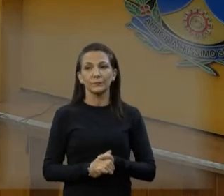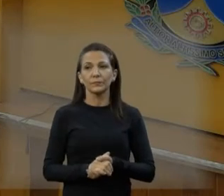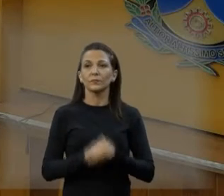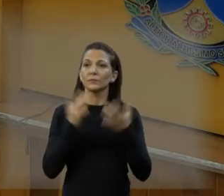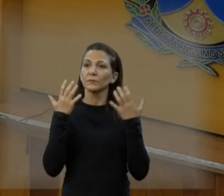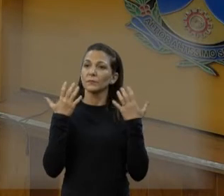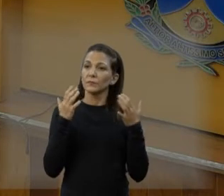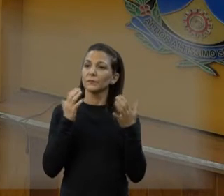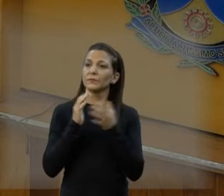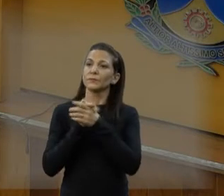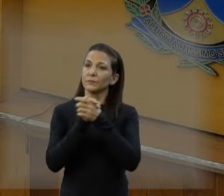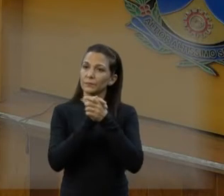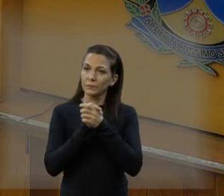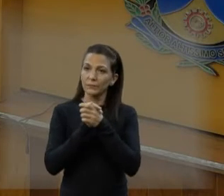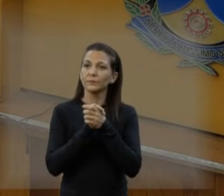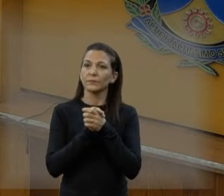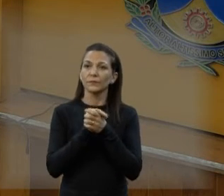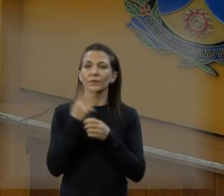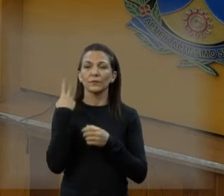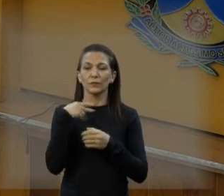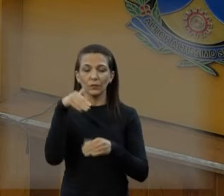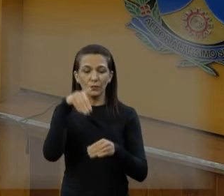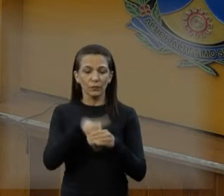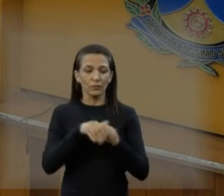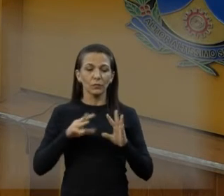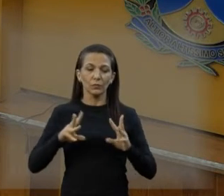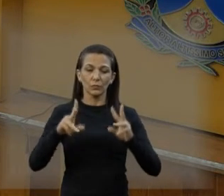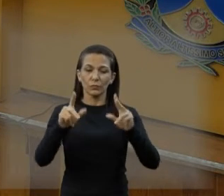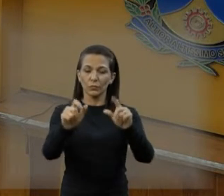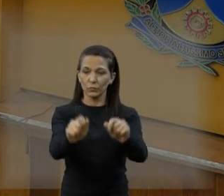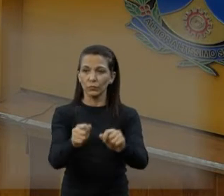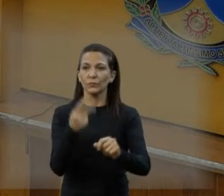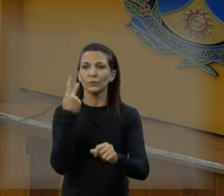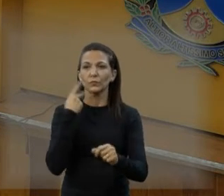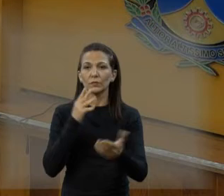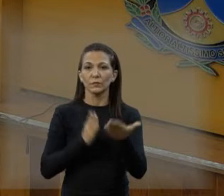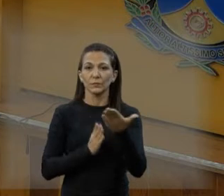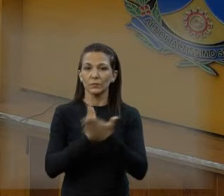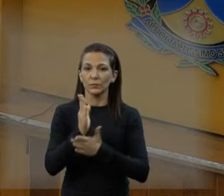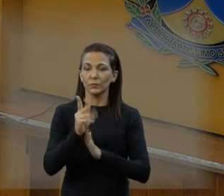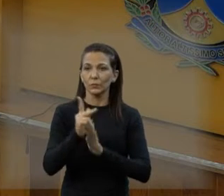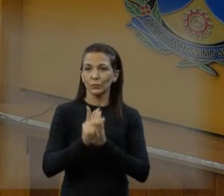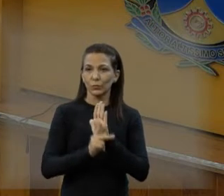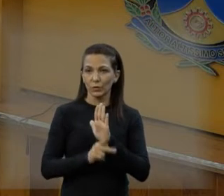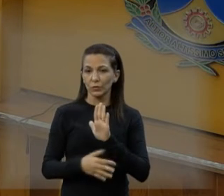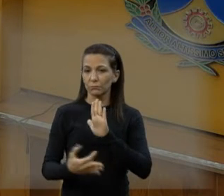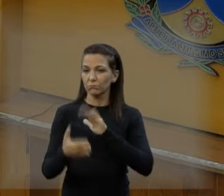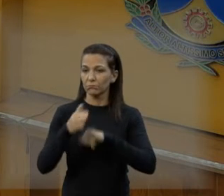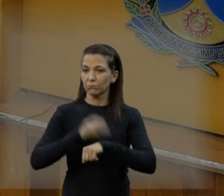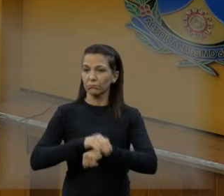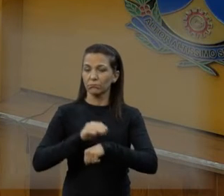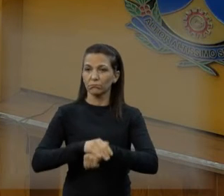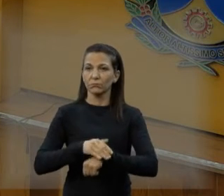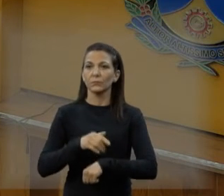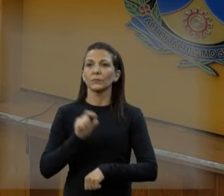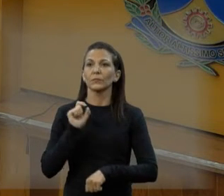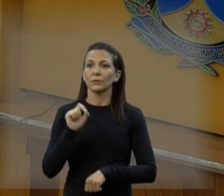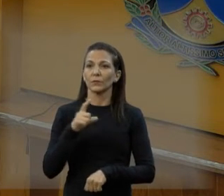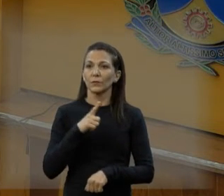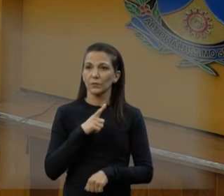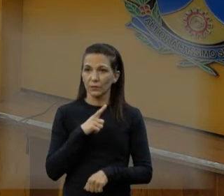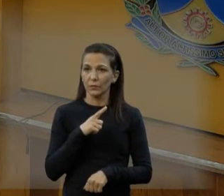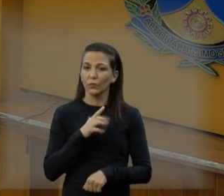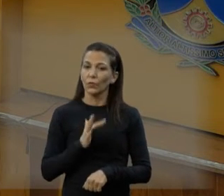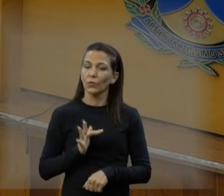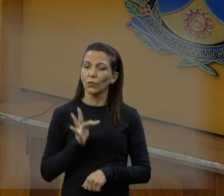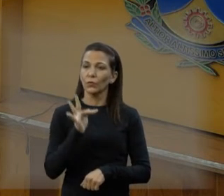vez parabenizar a todos vereadores pela votação por unanimidade o que isso possamos